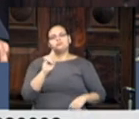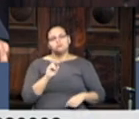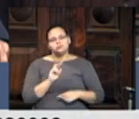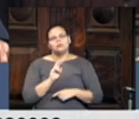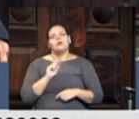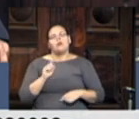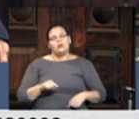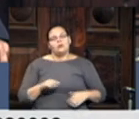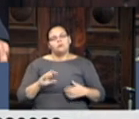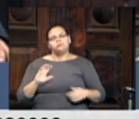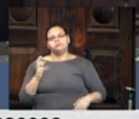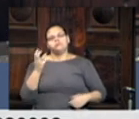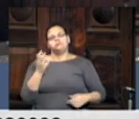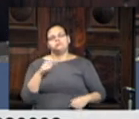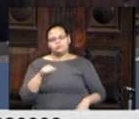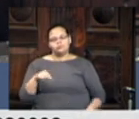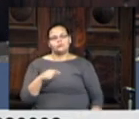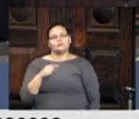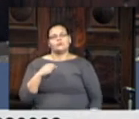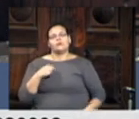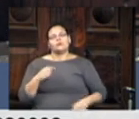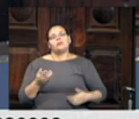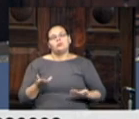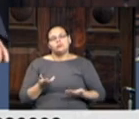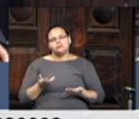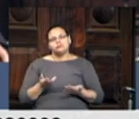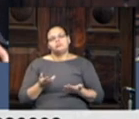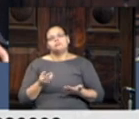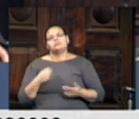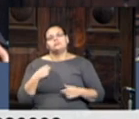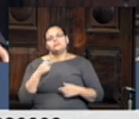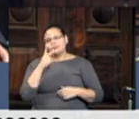essa situação. Nós estamos abrindo mão